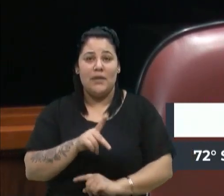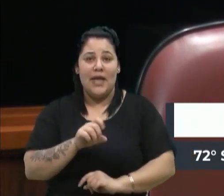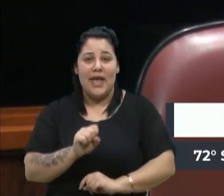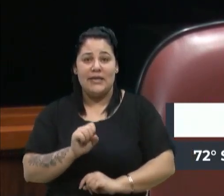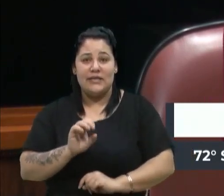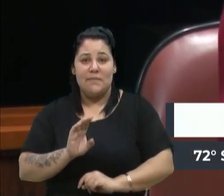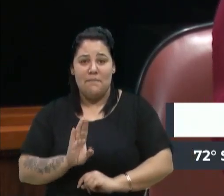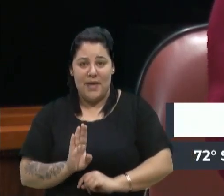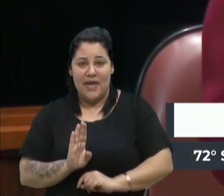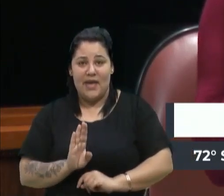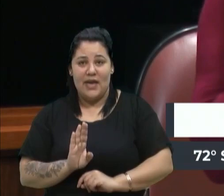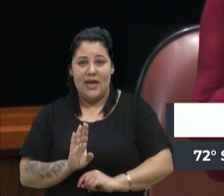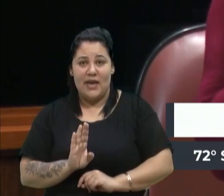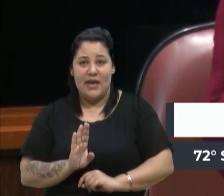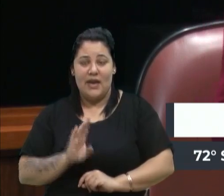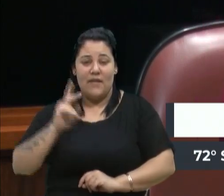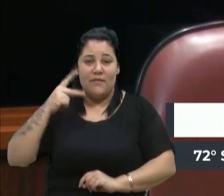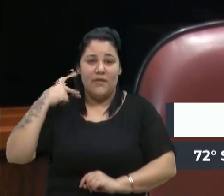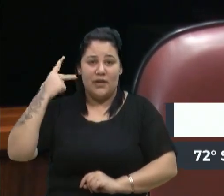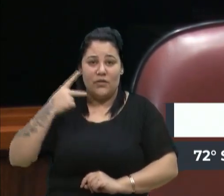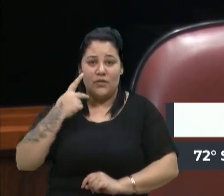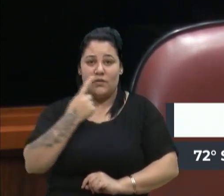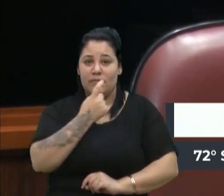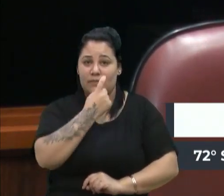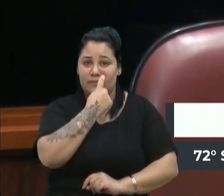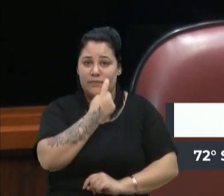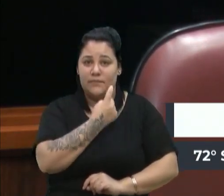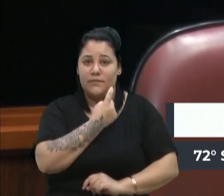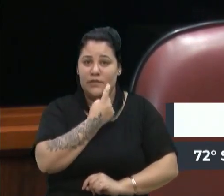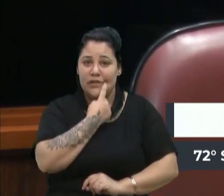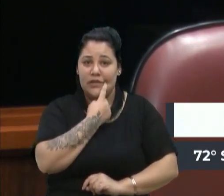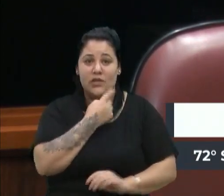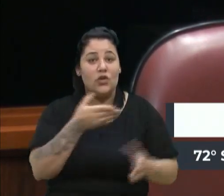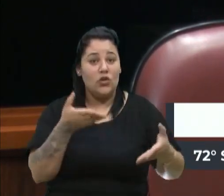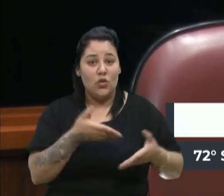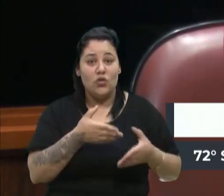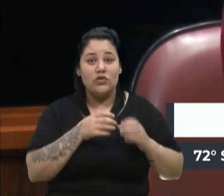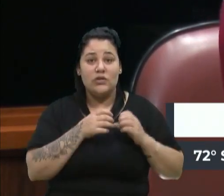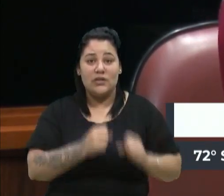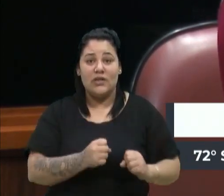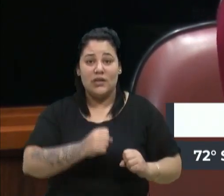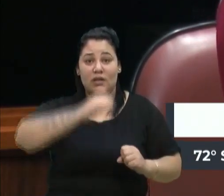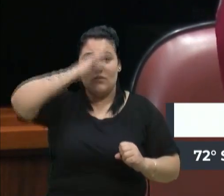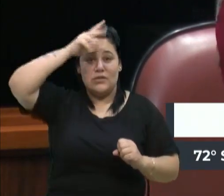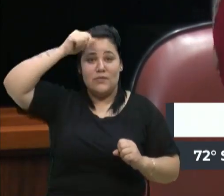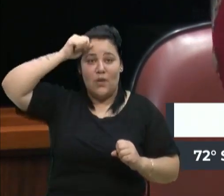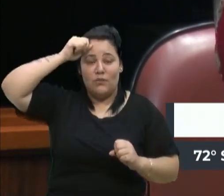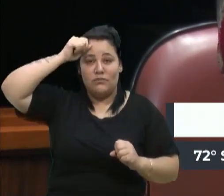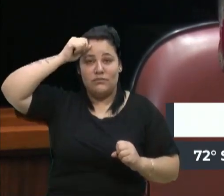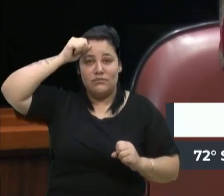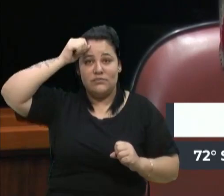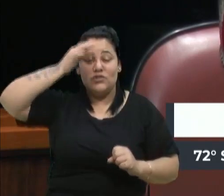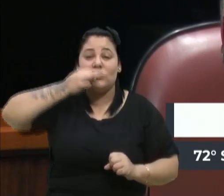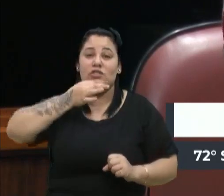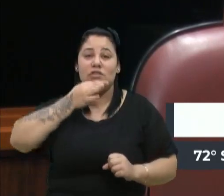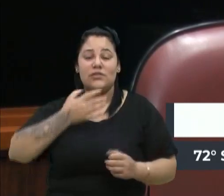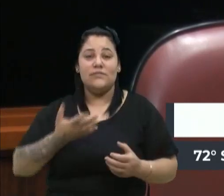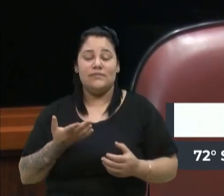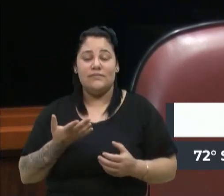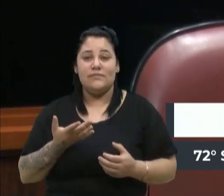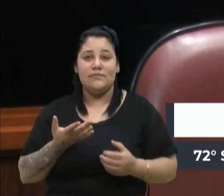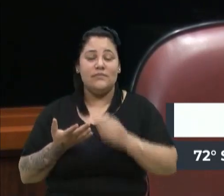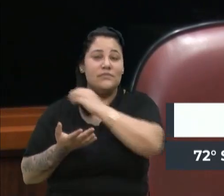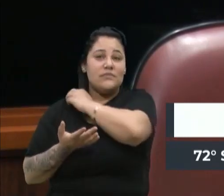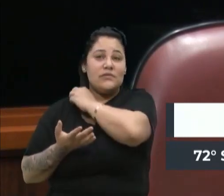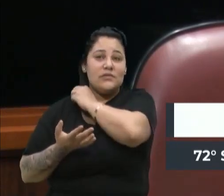PSB, pelo vereador Petrini, que hoje é secretário municipal de Caxias do Sul.